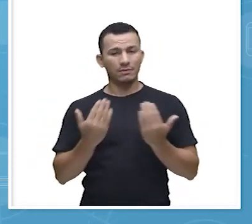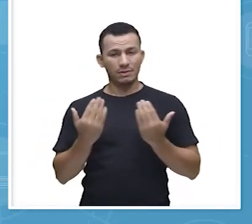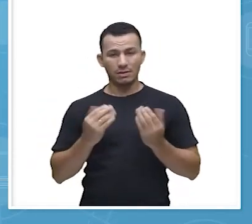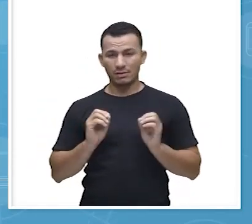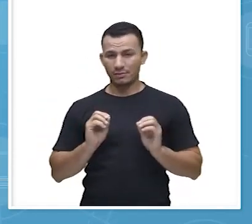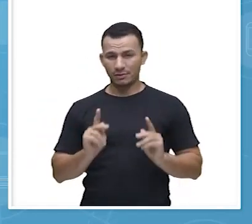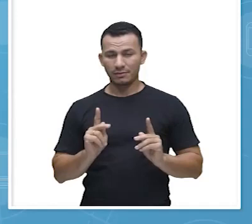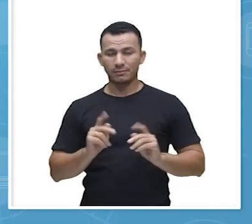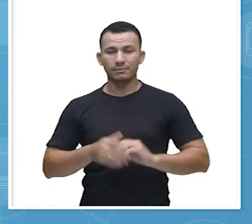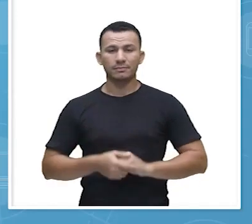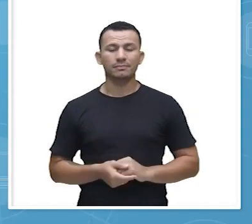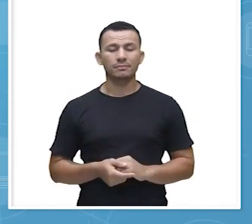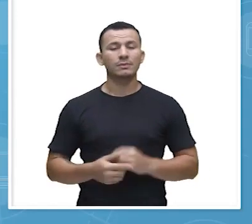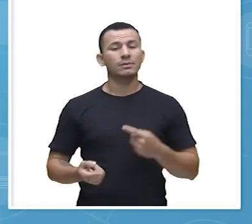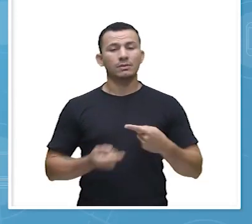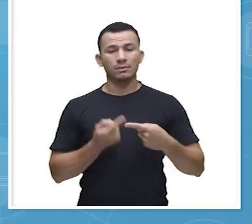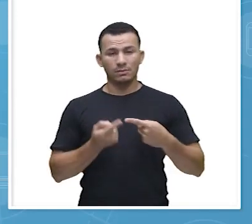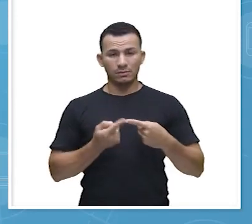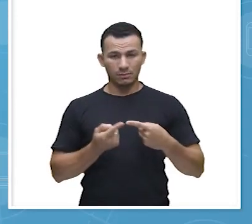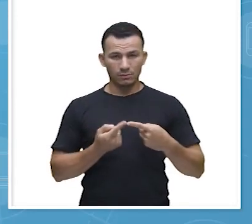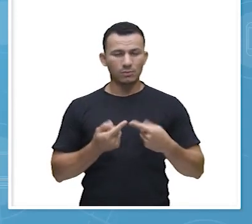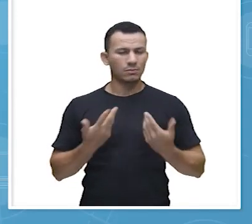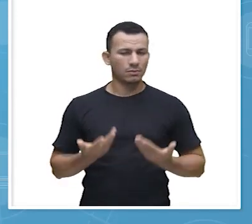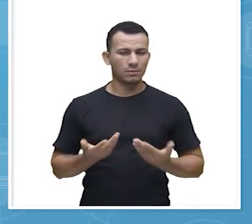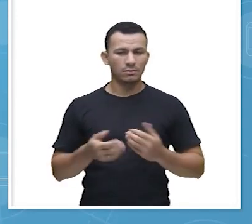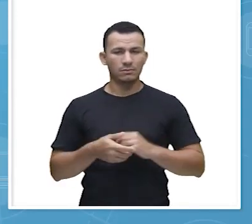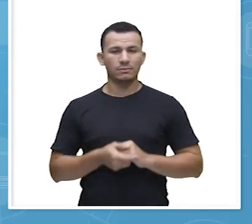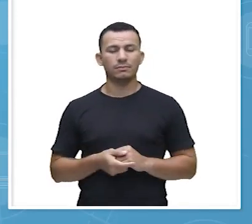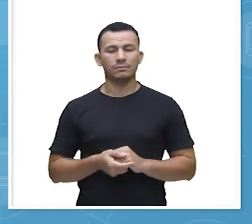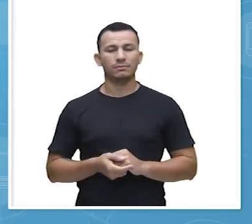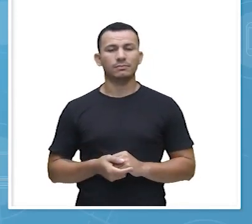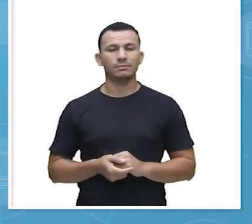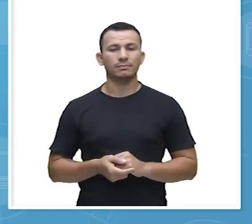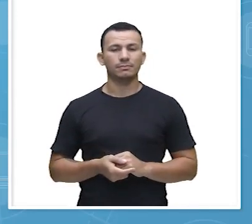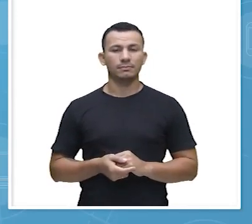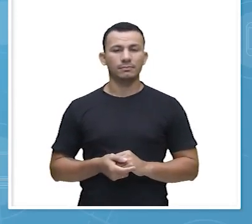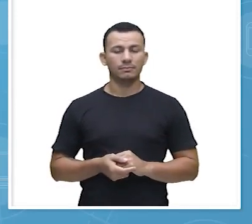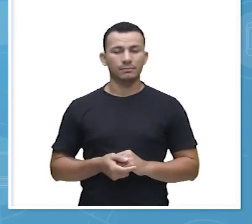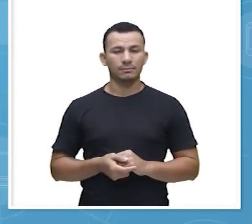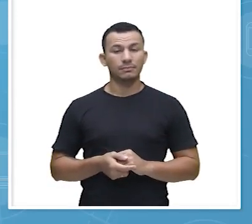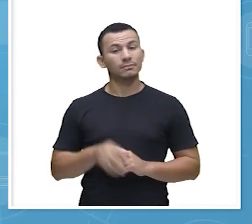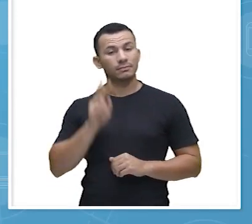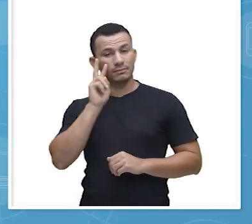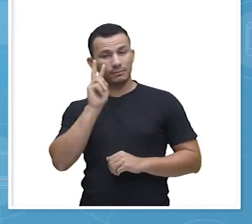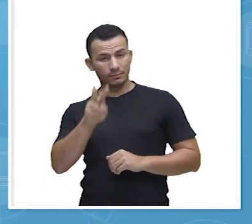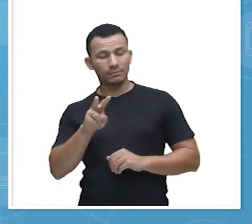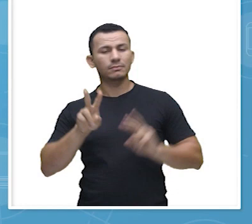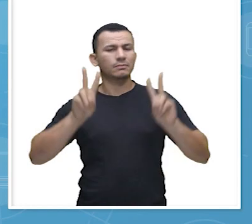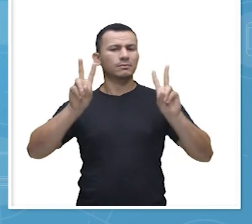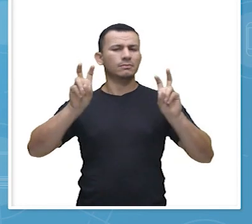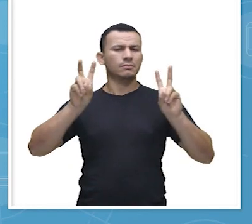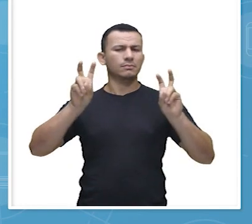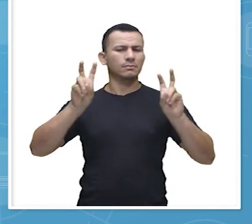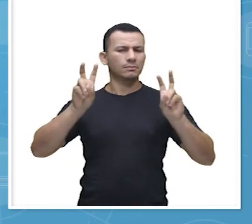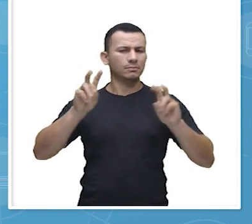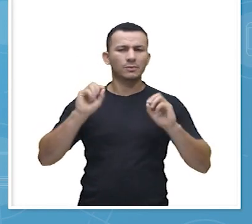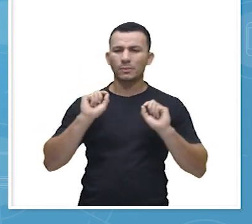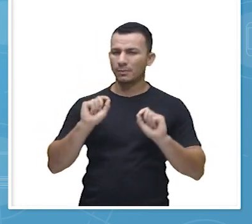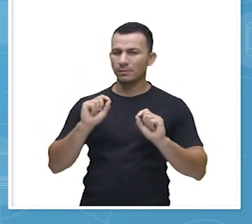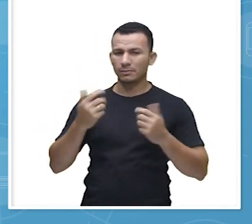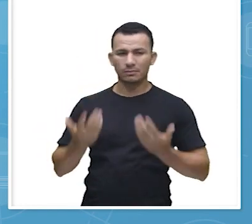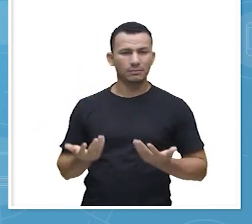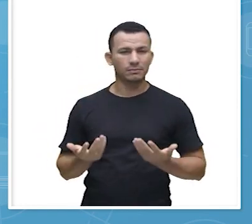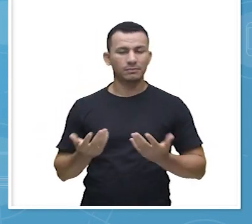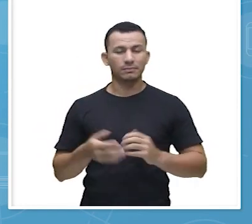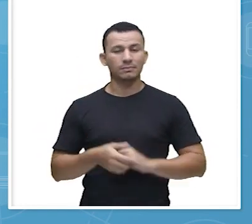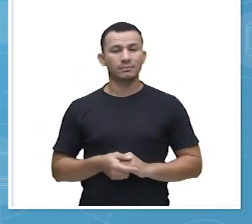bom? Então a nossa primeira questão é a seguinte. Olhem só. A gente tem aí sobre esse texto, que é um